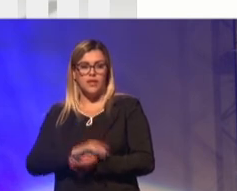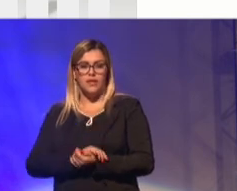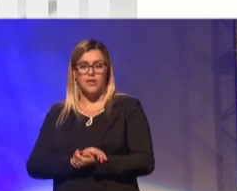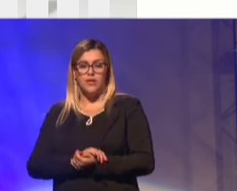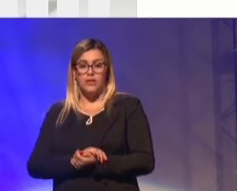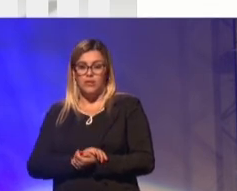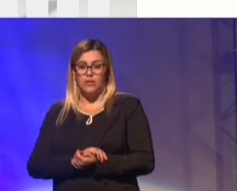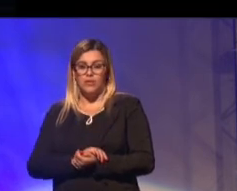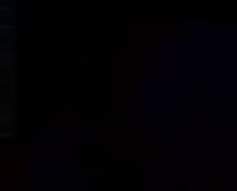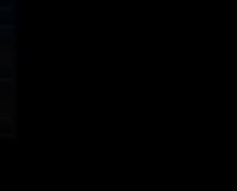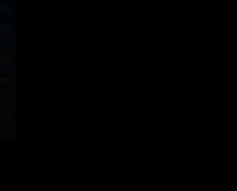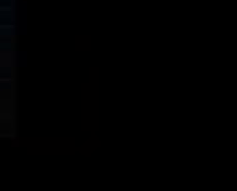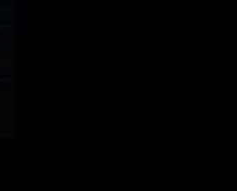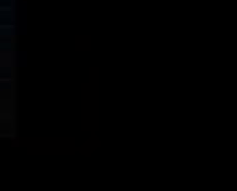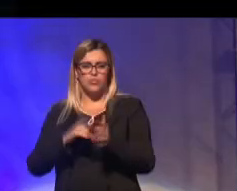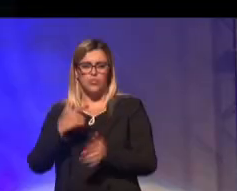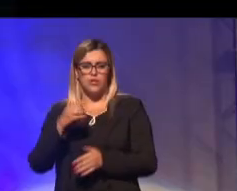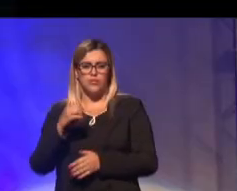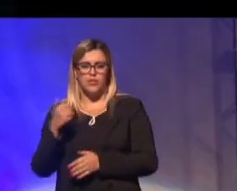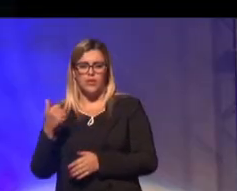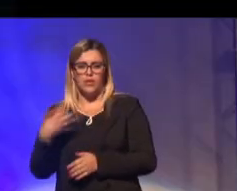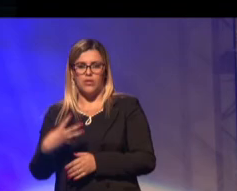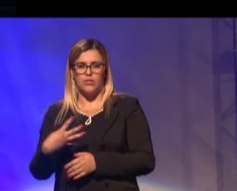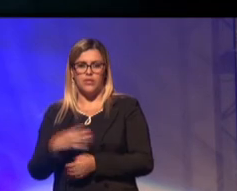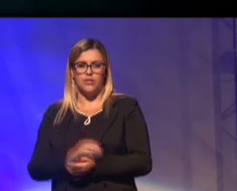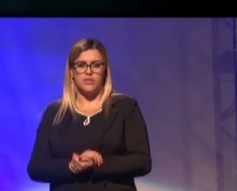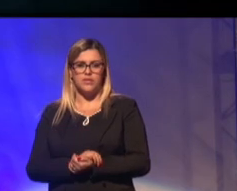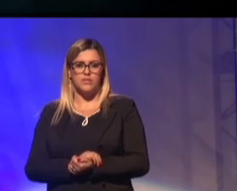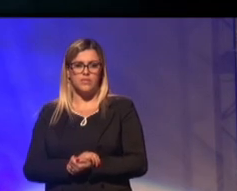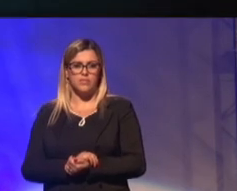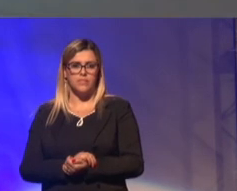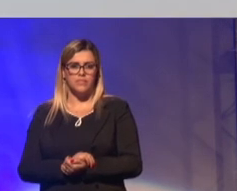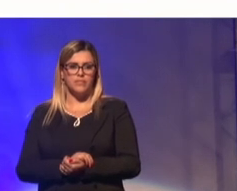máximo que tem, que é 2014,